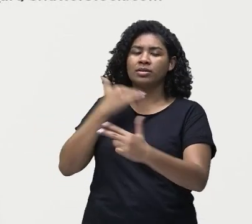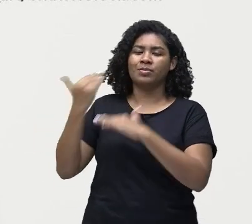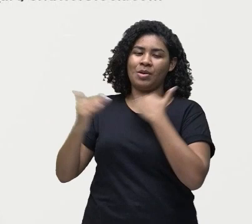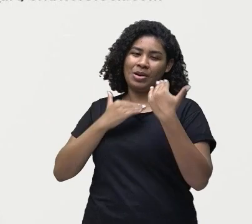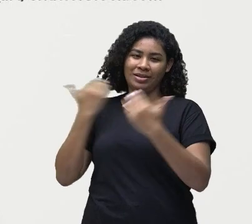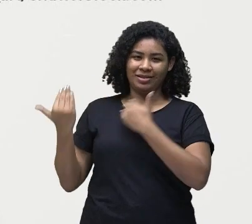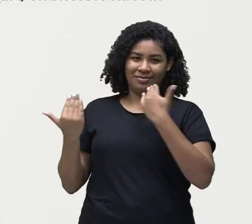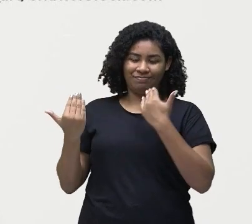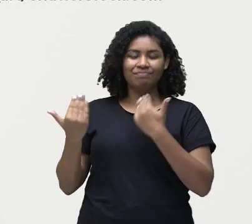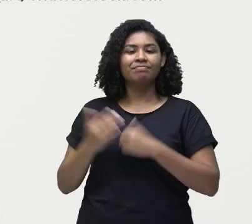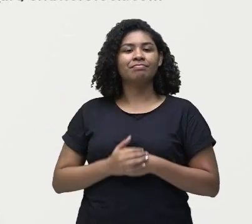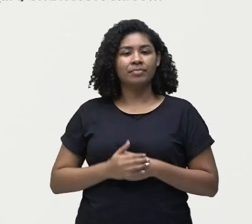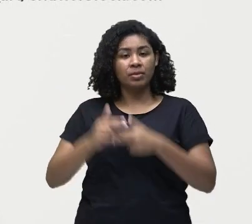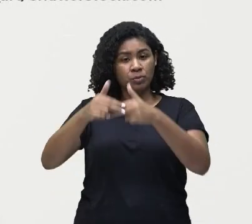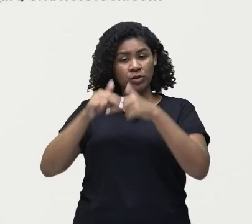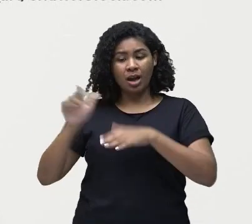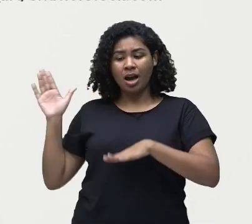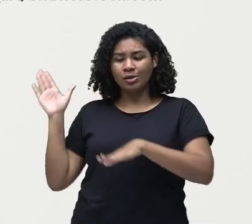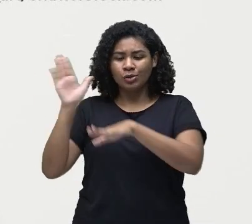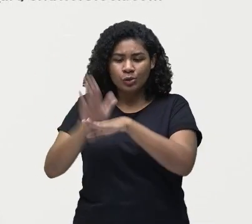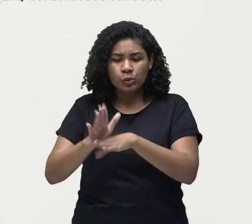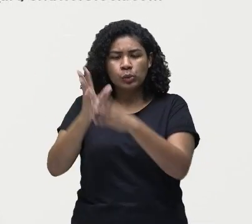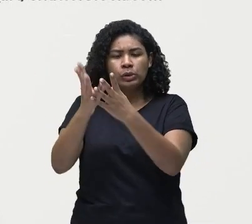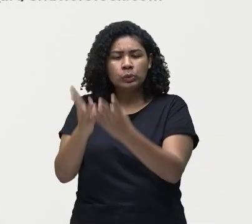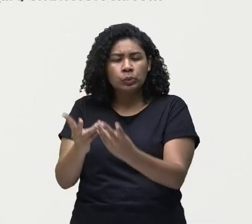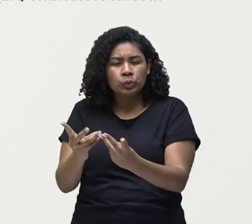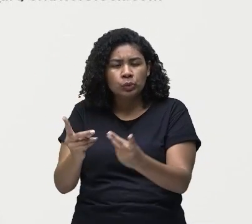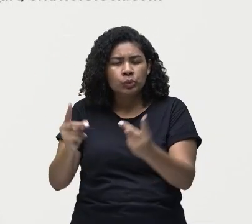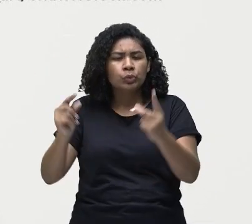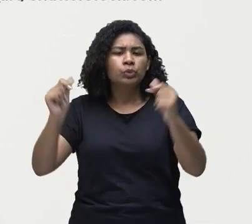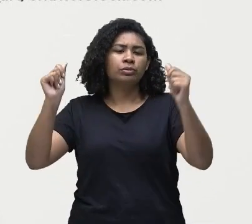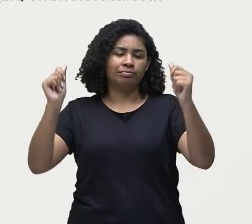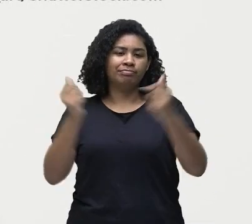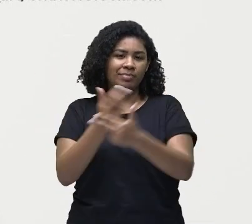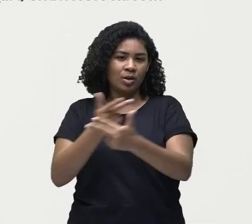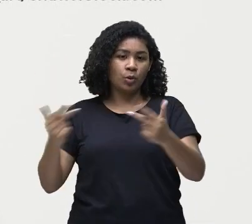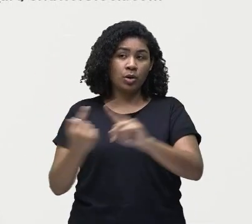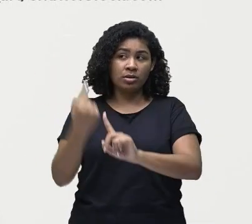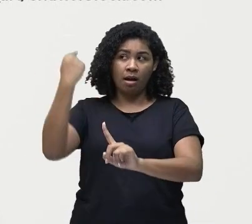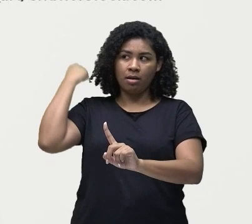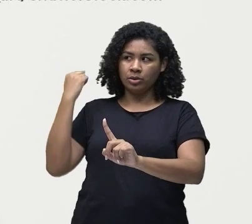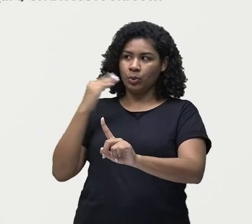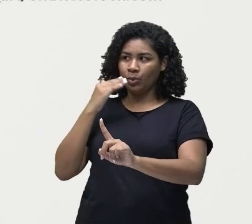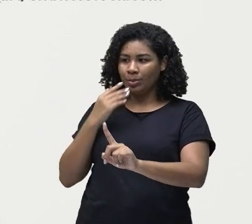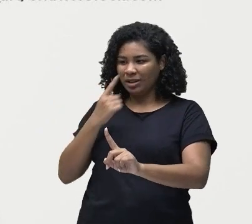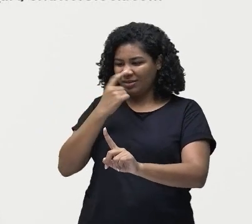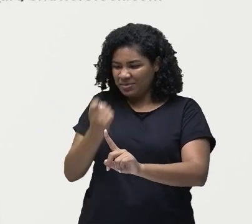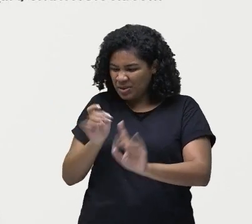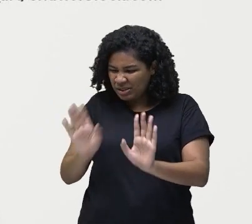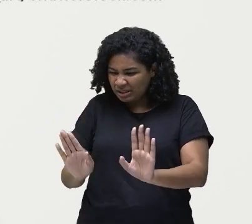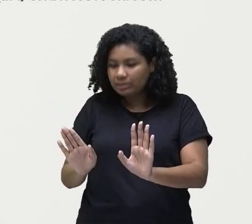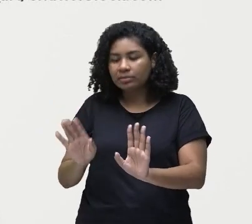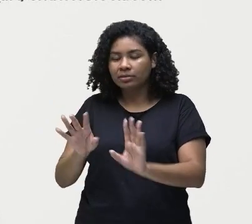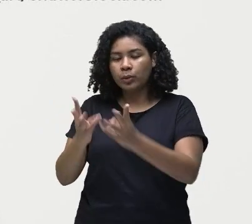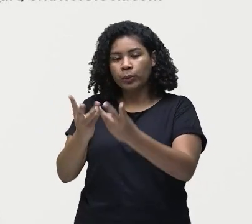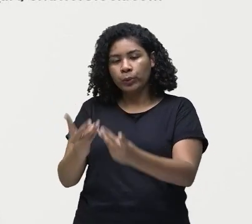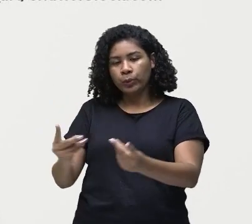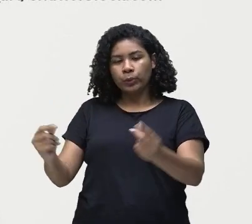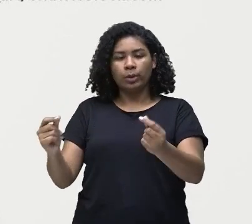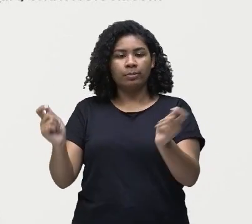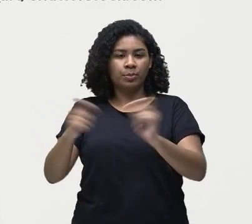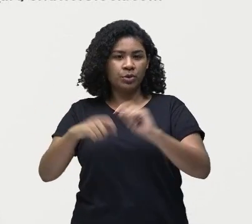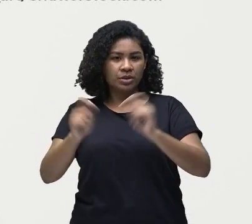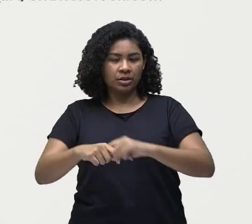e ajudam no trabalho da decomposição do que já foi alimento. Então, tanto